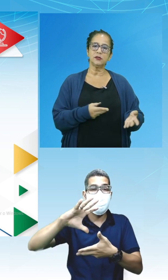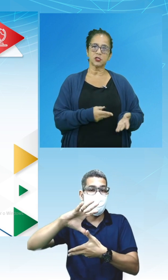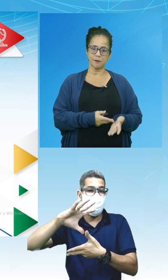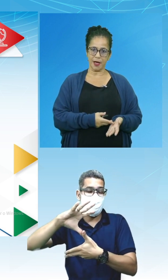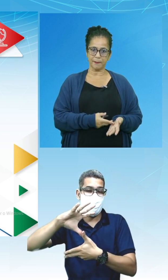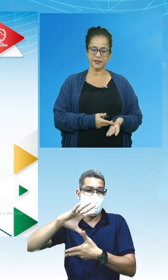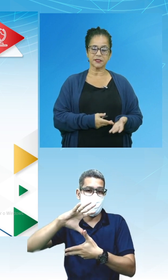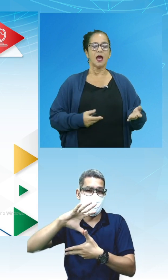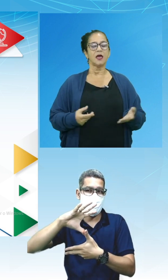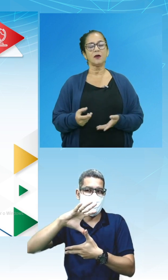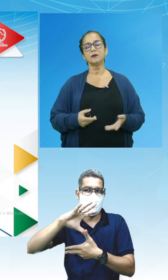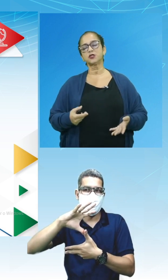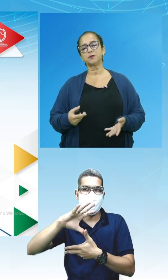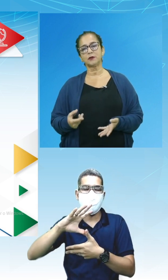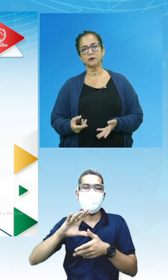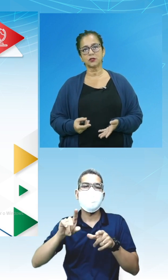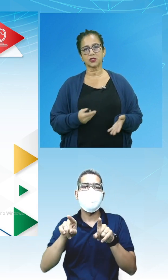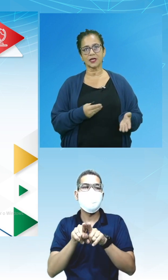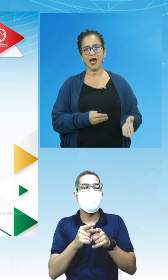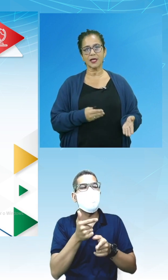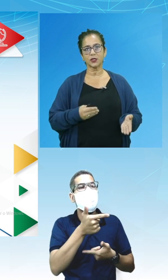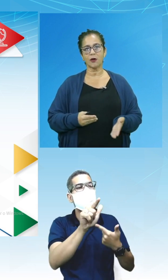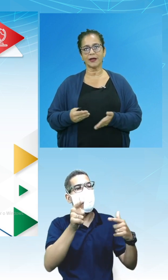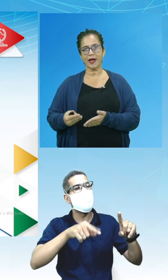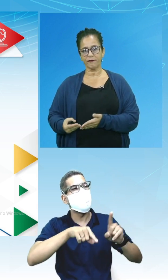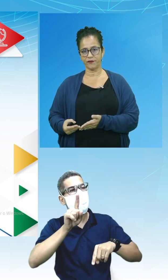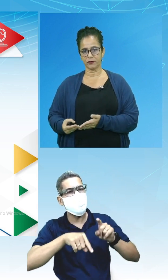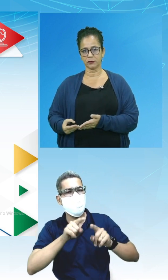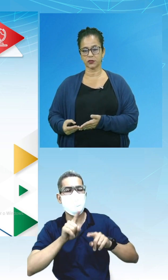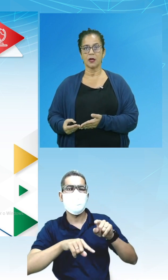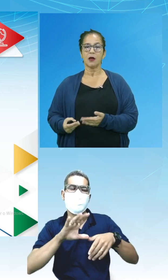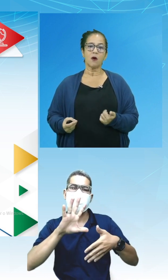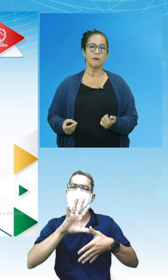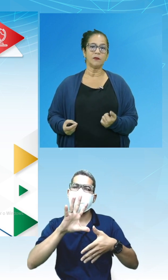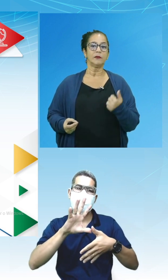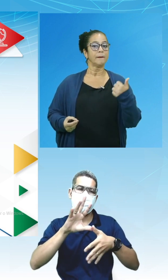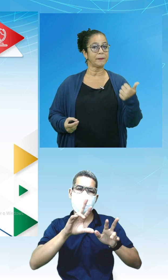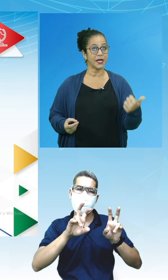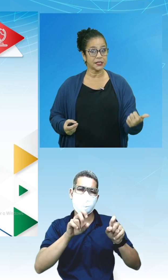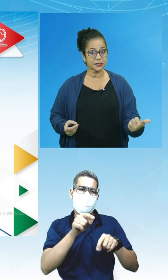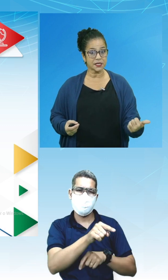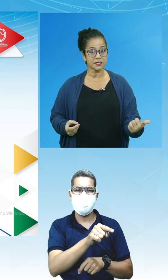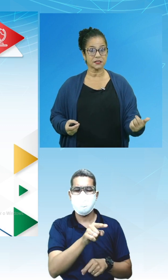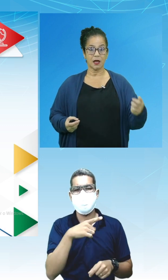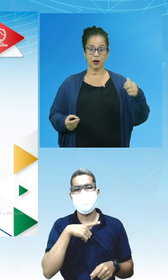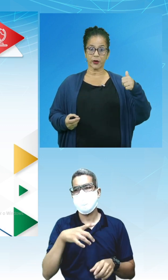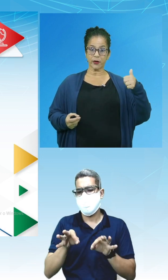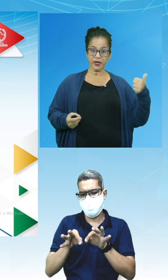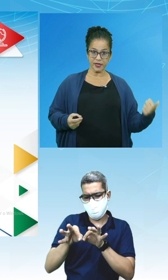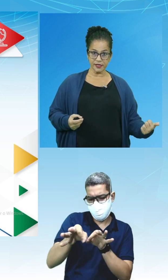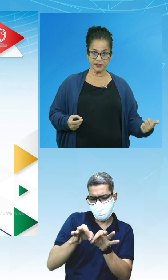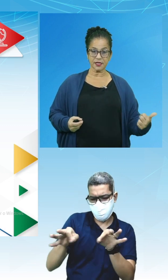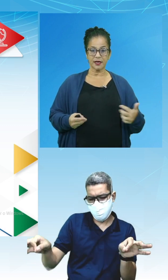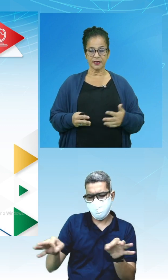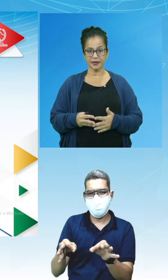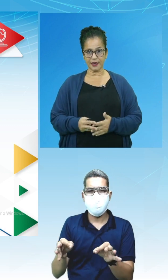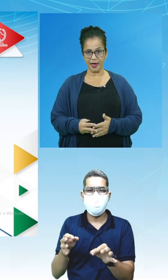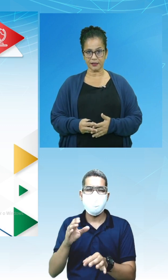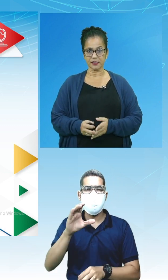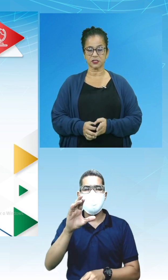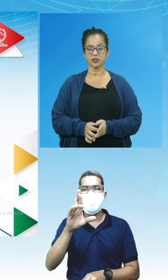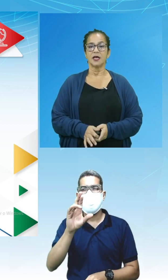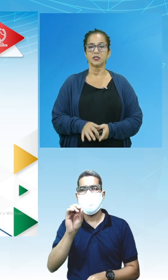estudo dos mapas e outros produtos cartográficos, como plantas, croquis